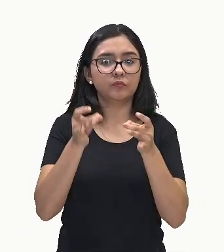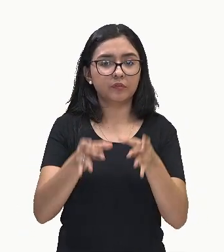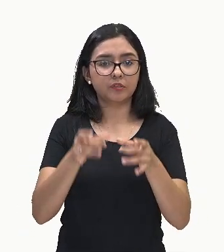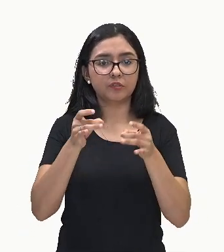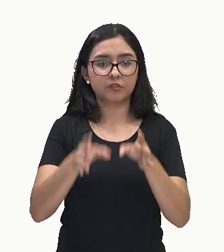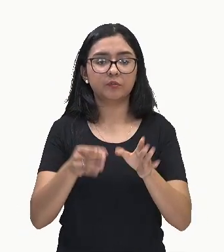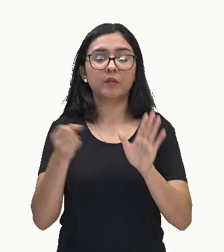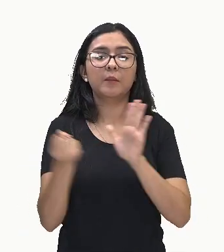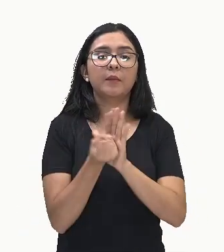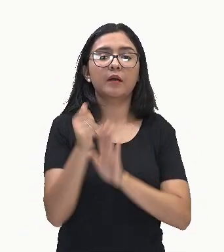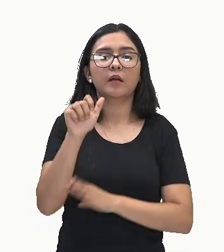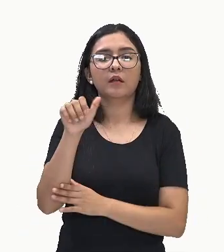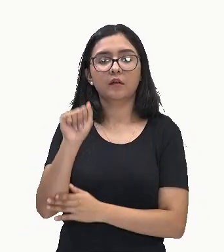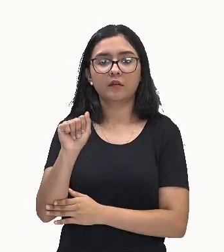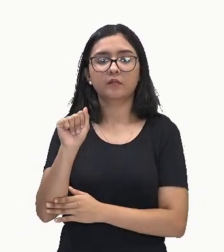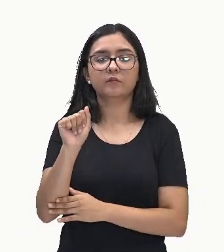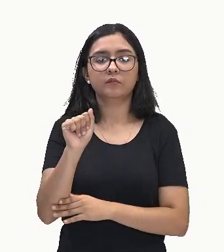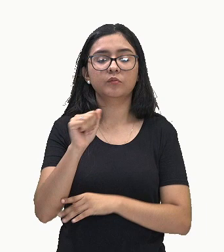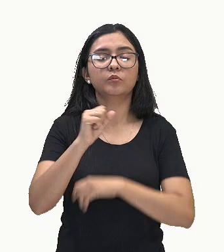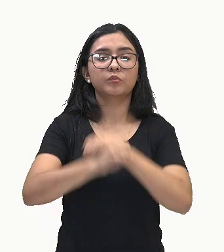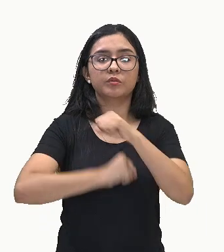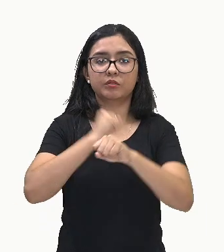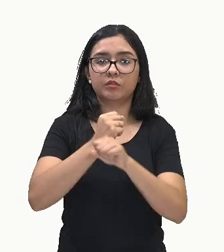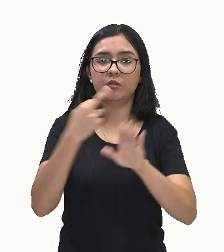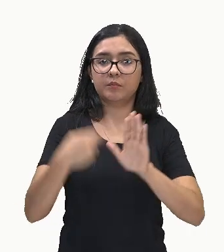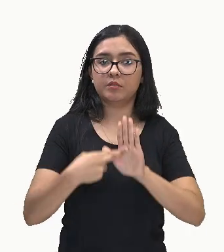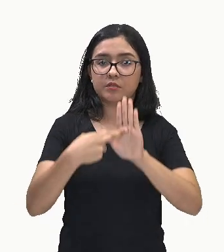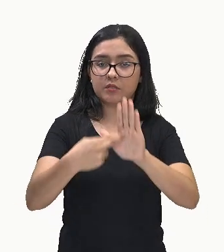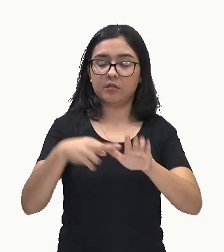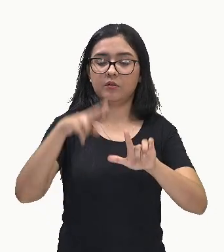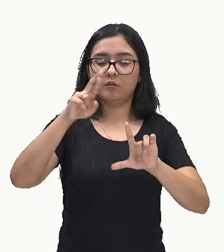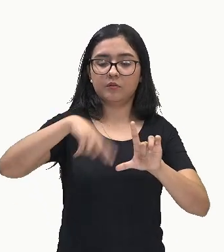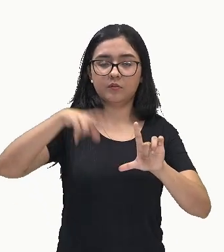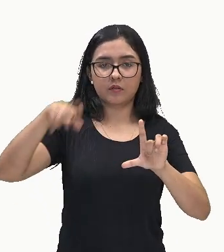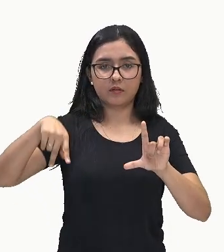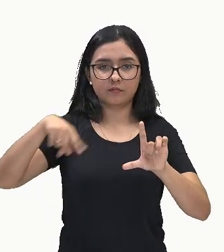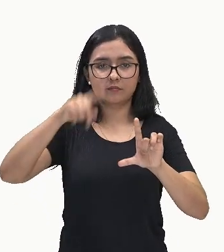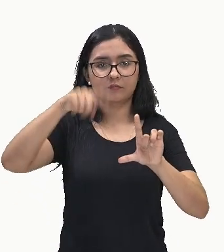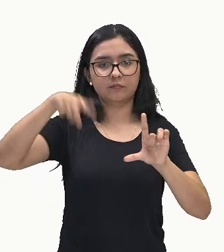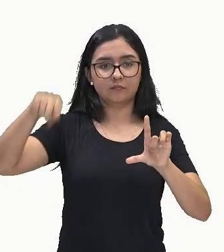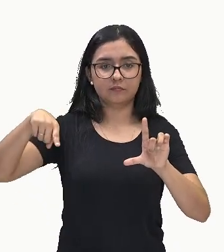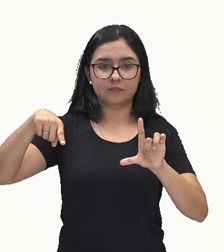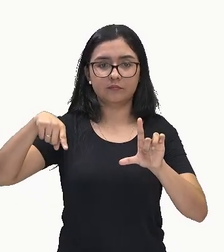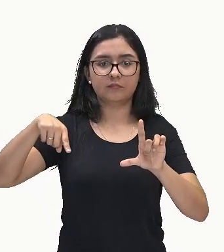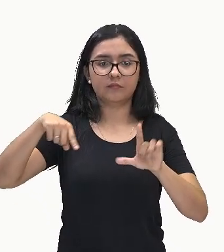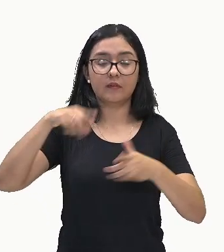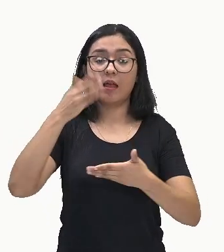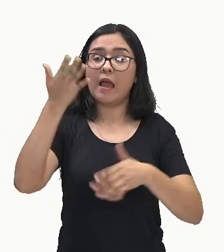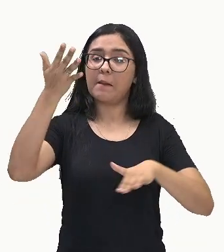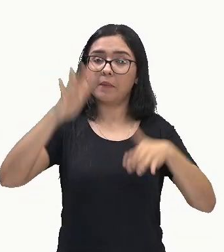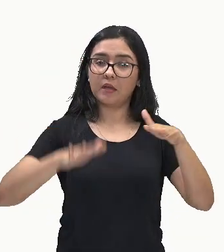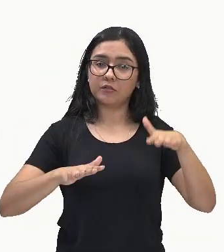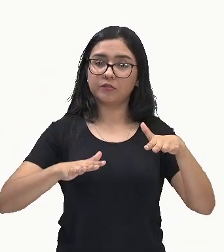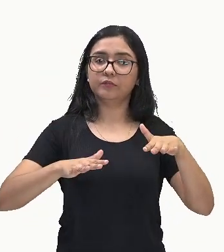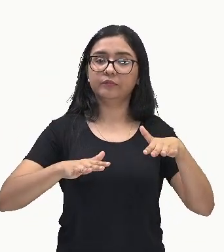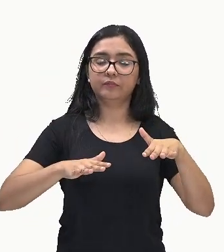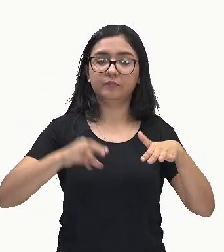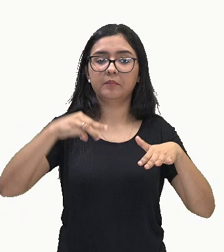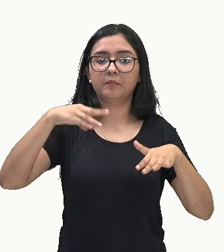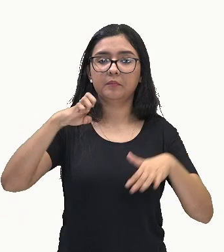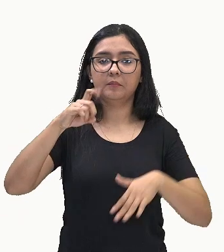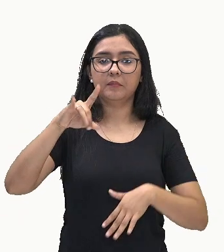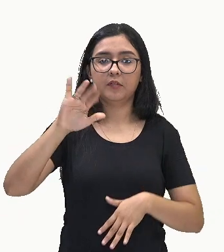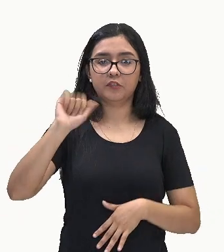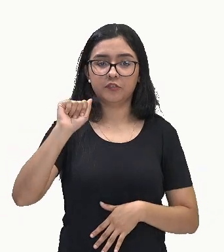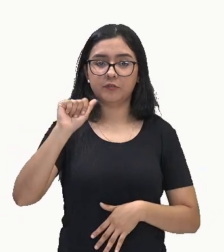né nos anos representados no gráfico aí ele quer saber a média né então nós temos as